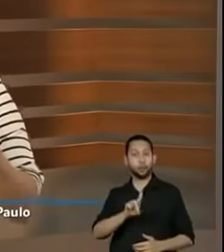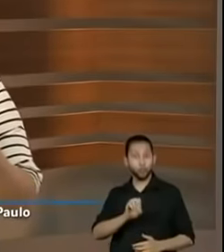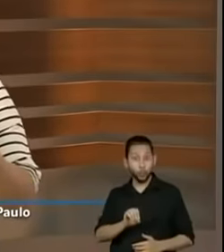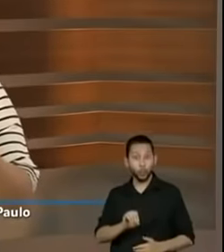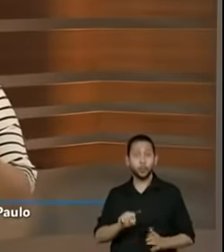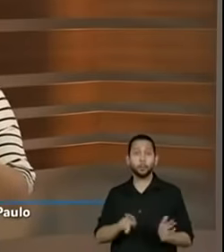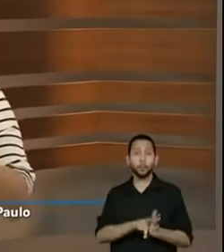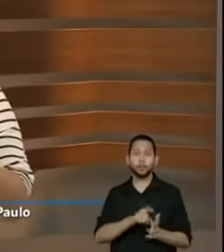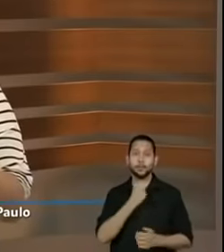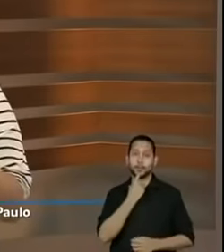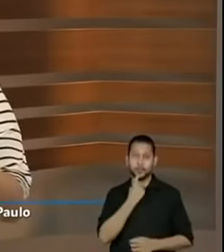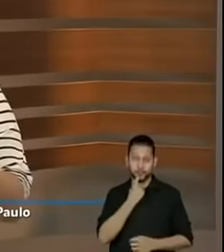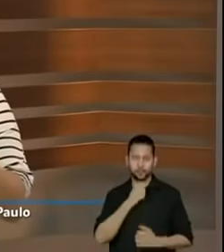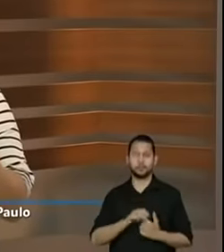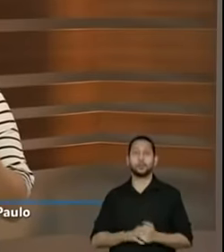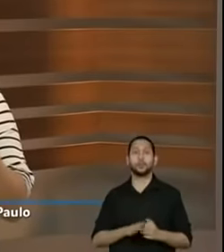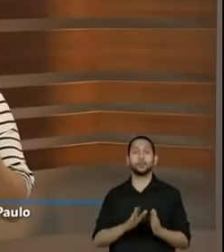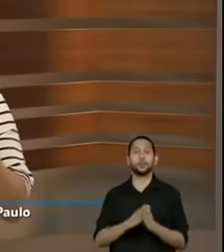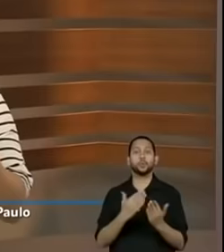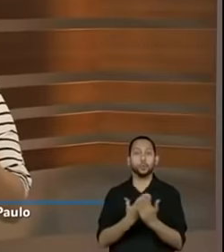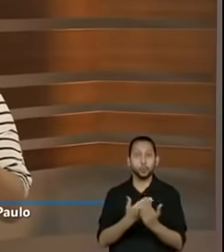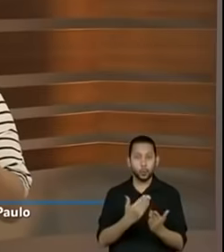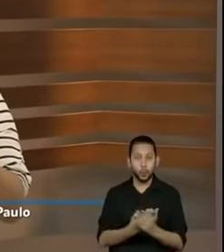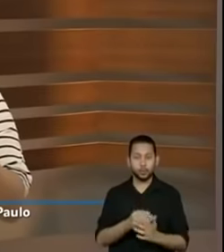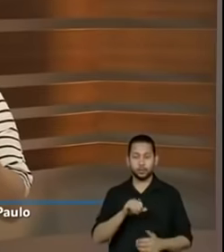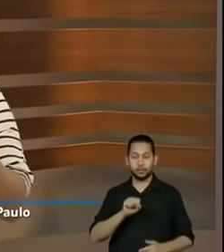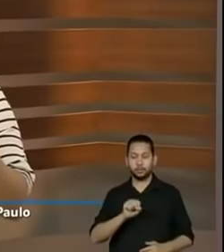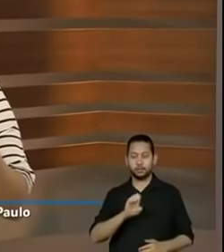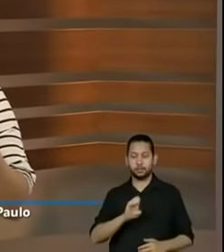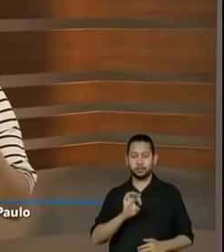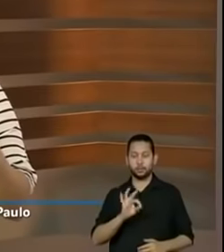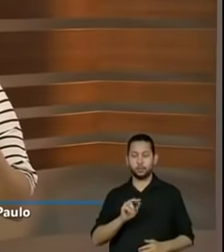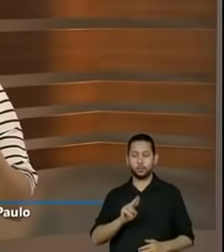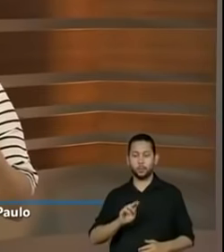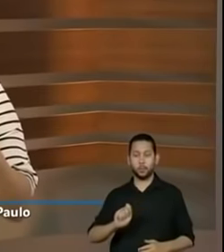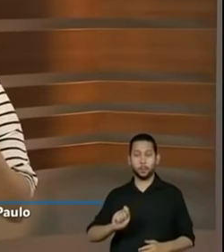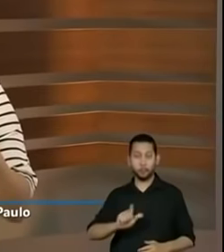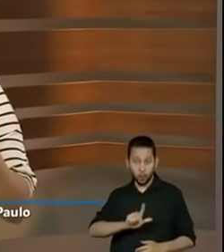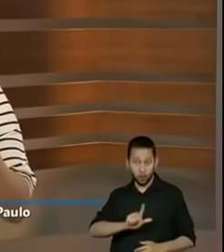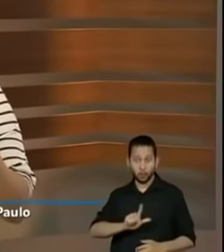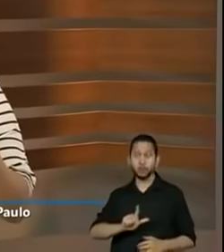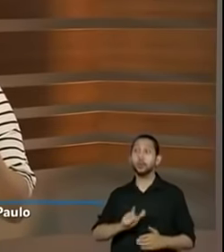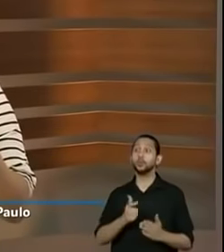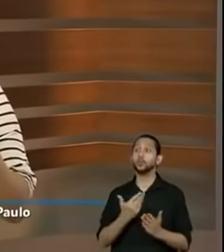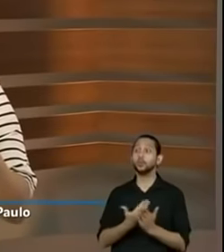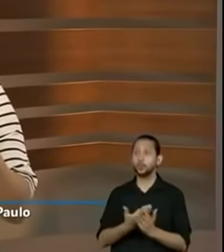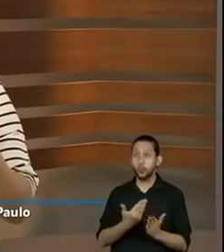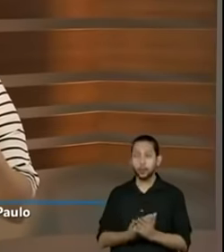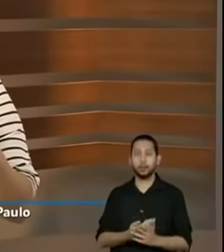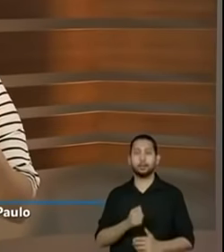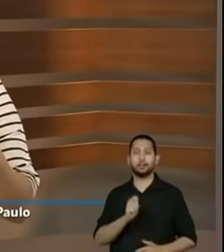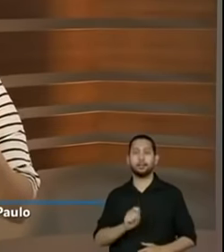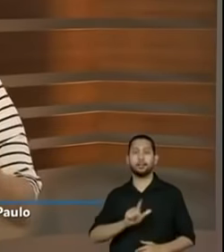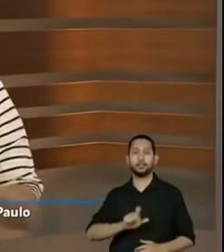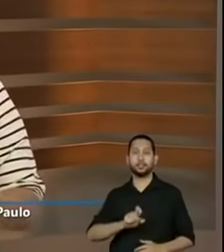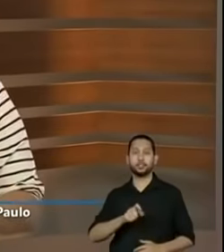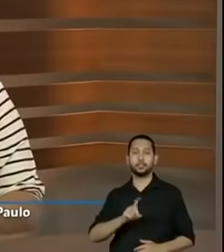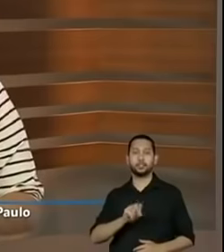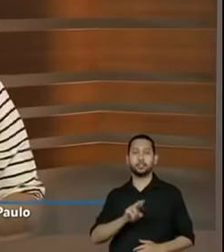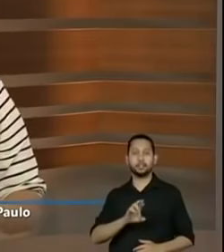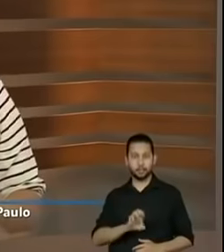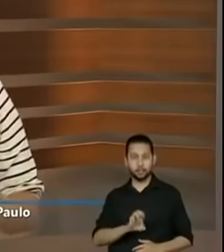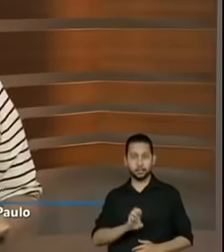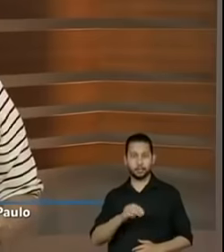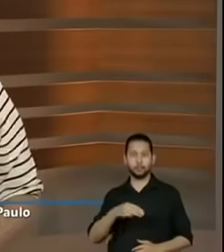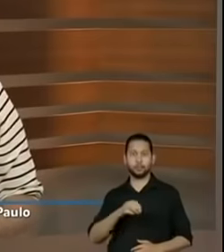Campinas, a todos da escola Paulo Setúbal e da escola Alexandre Ansaldo